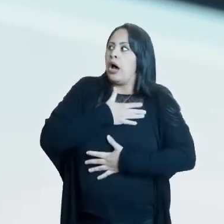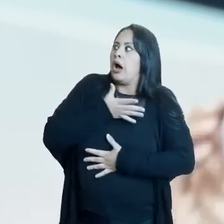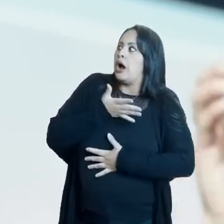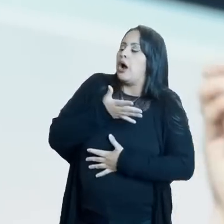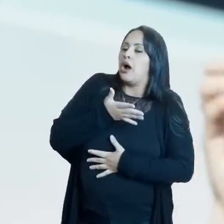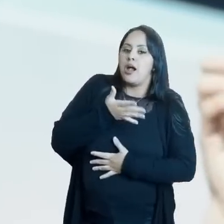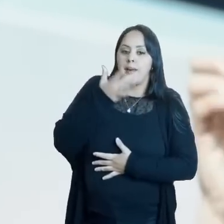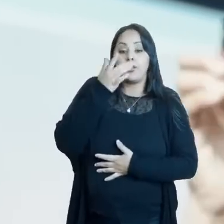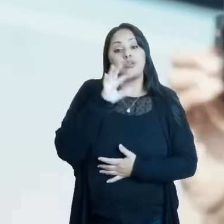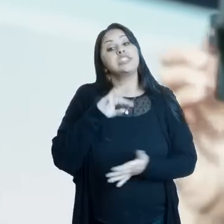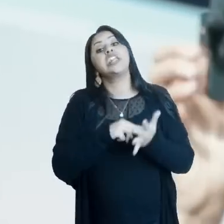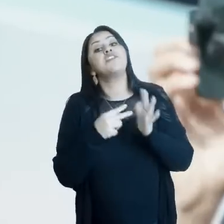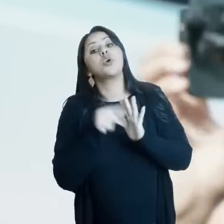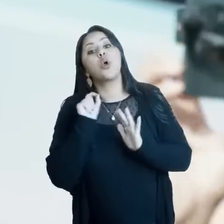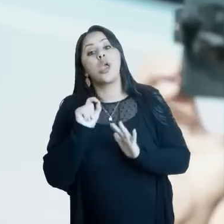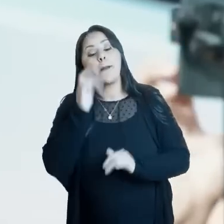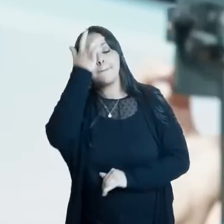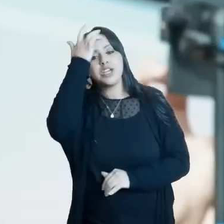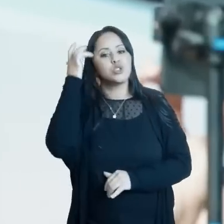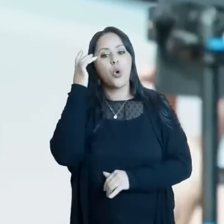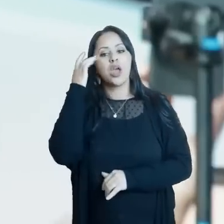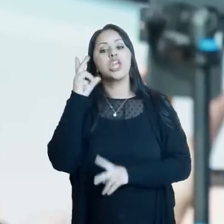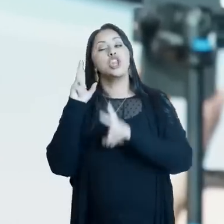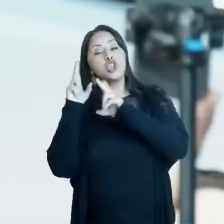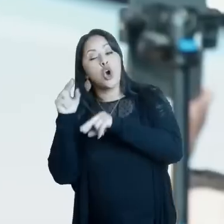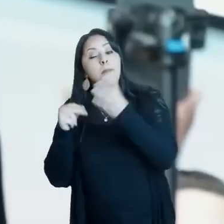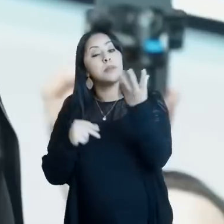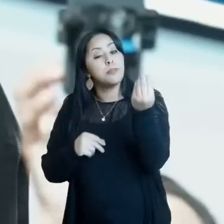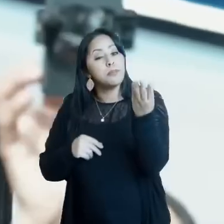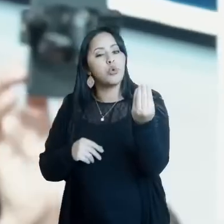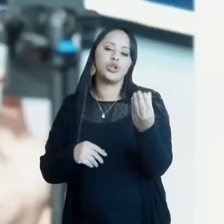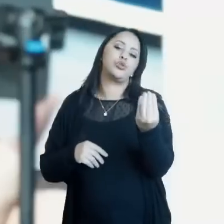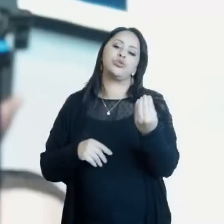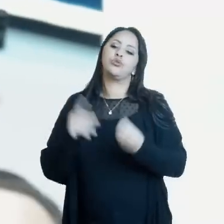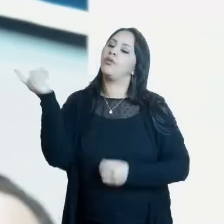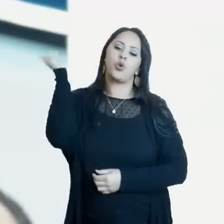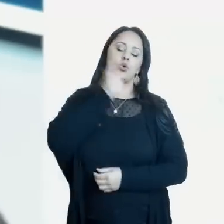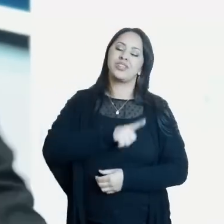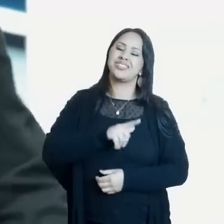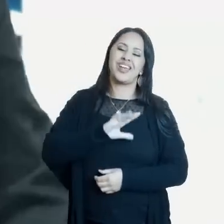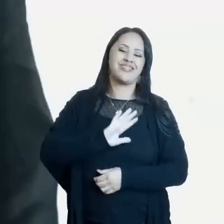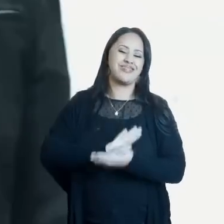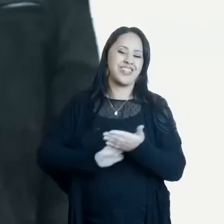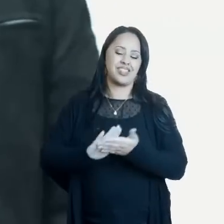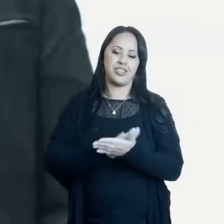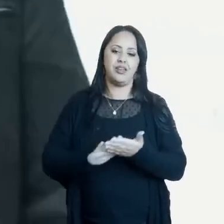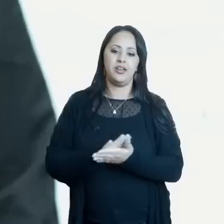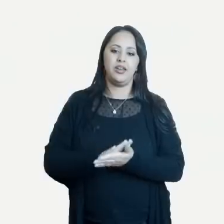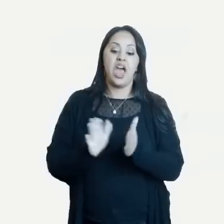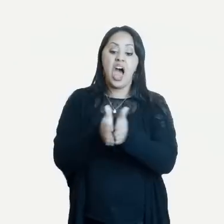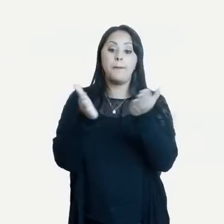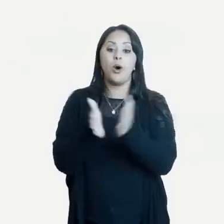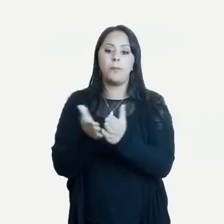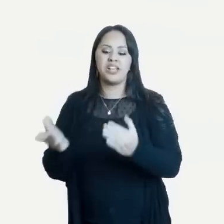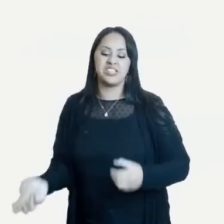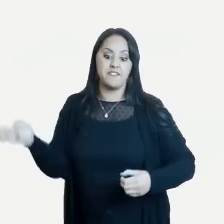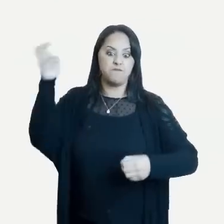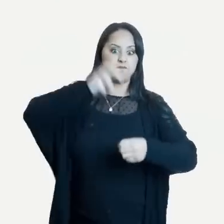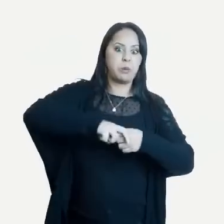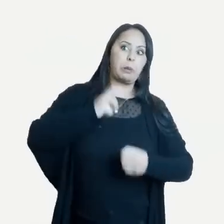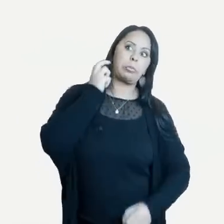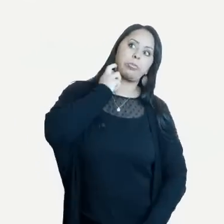quem dorme demais, quem não acorda 6:01 da manhã, quem não acorda 6:01 da manhã, a pobreza pula nele. Tem a pobreza aqui. Pula